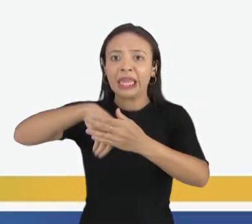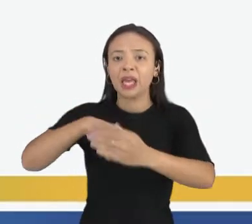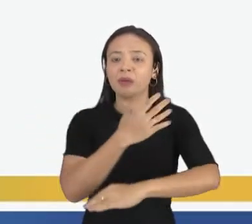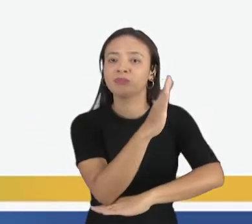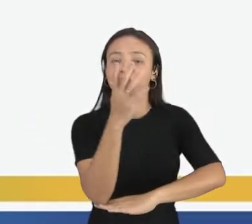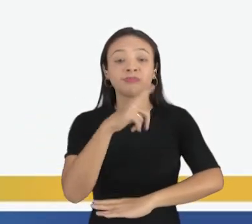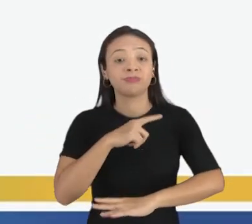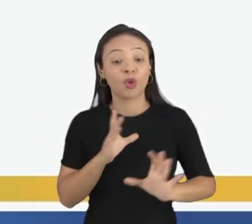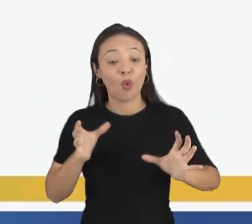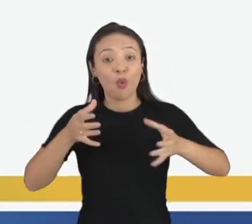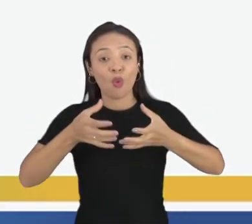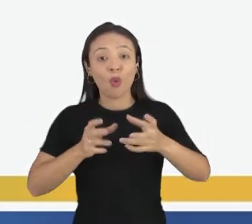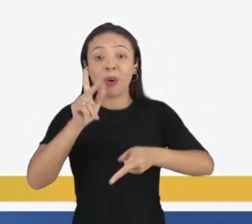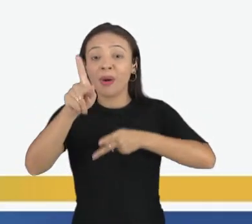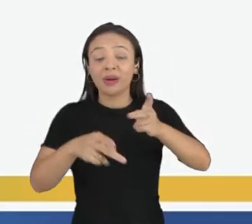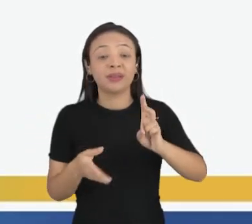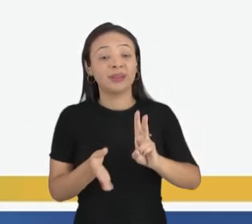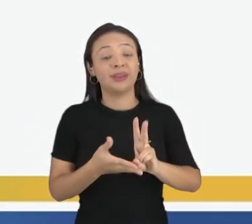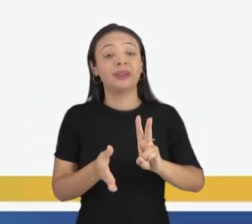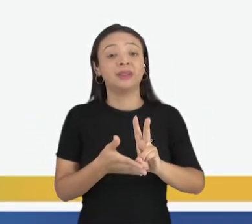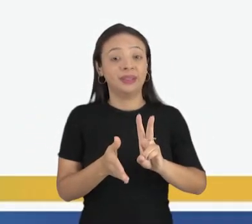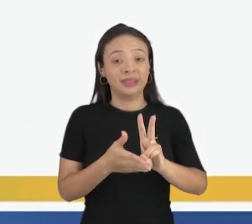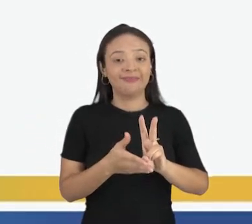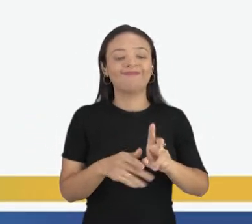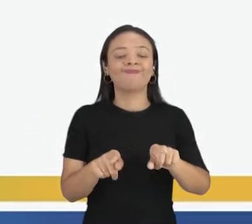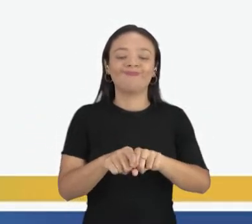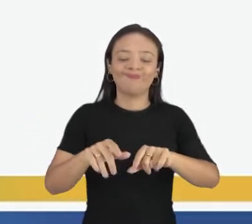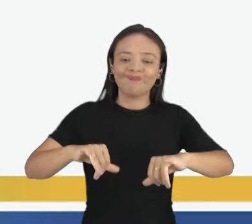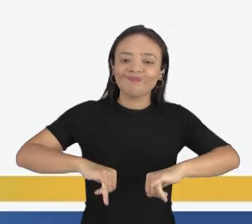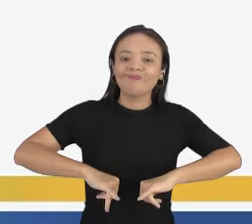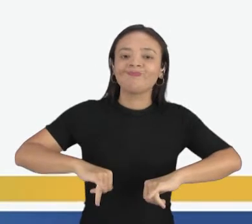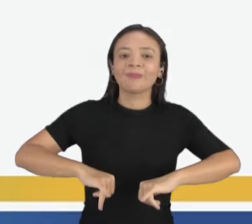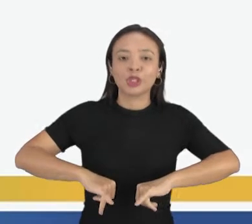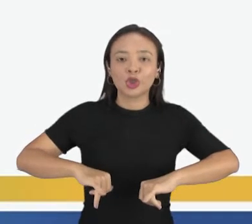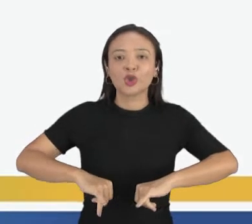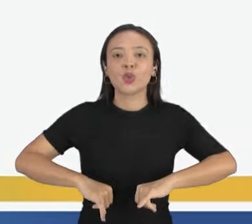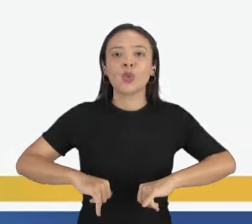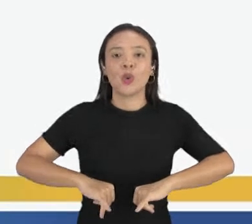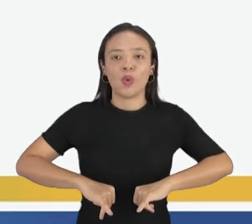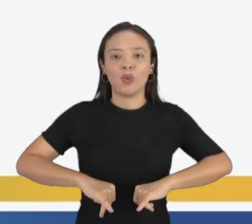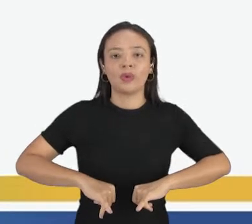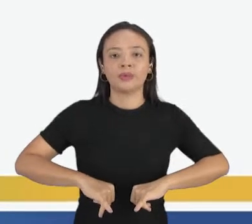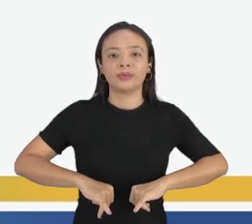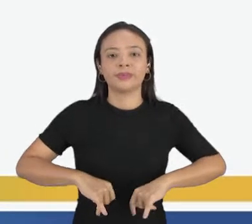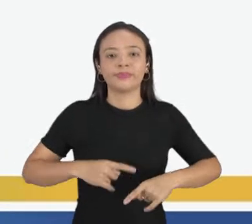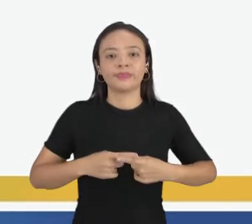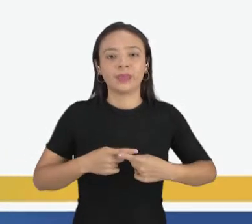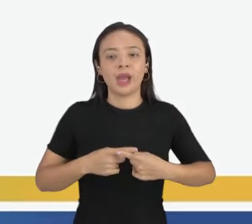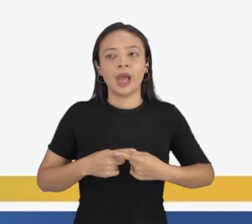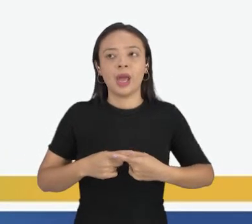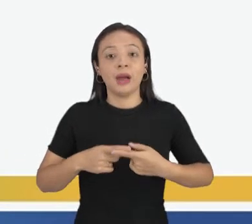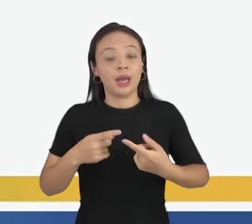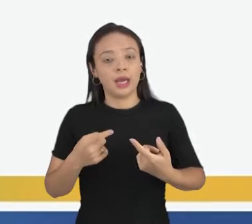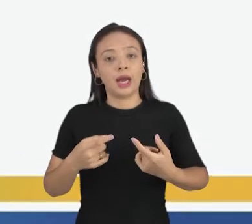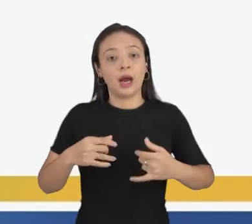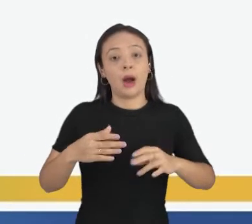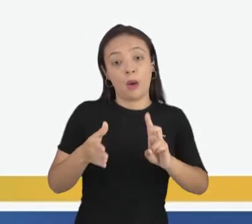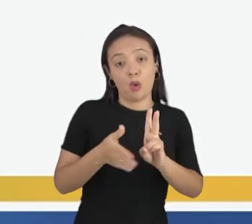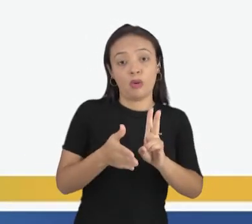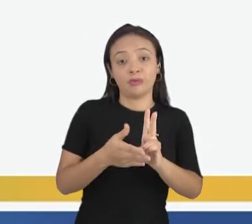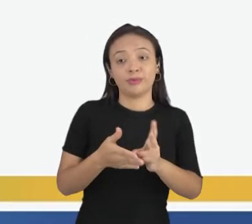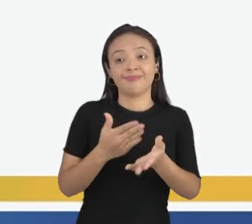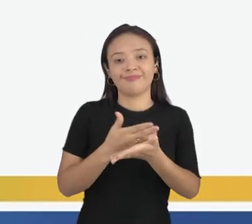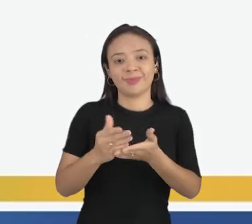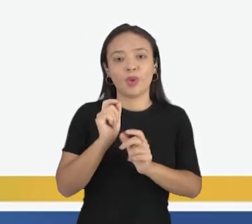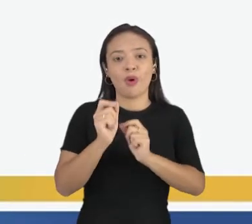as populações indígenas, que vão sofrer, então, essa ameaça. Elas vão se colocar, né, como um obstáculo aí para todo esse